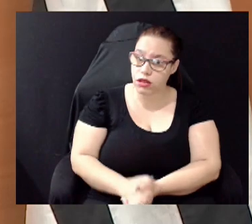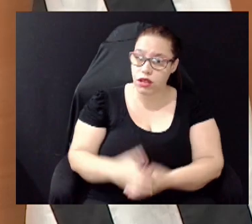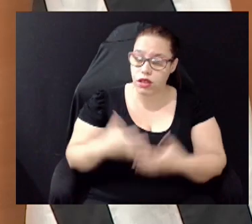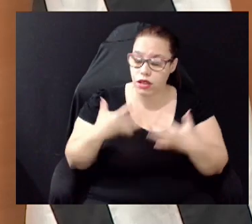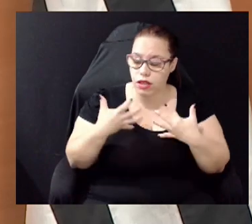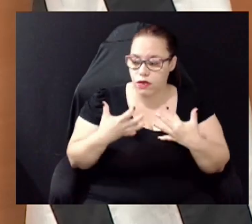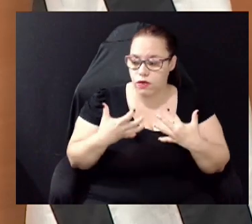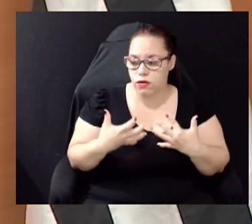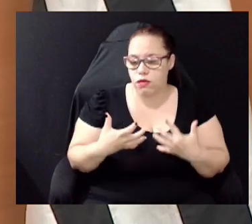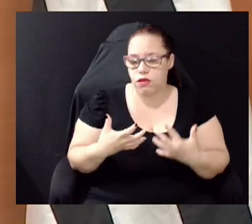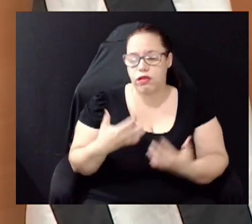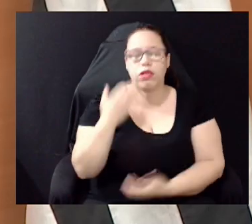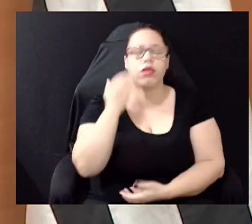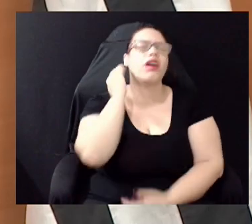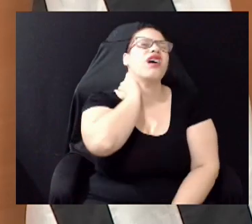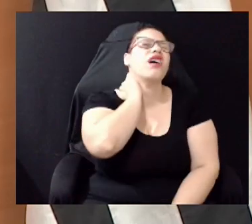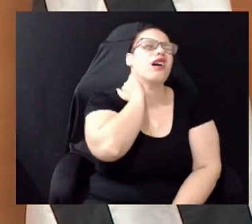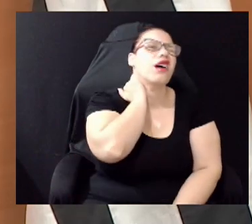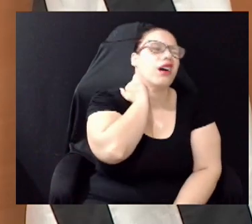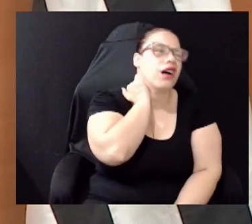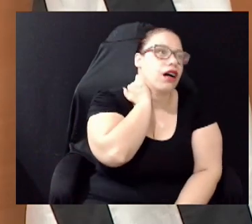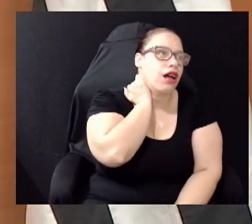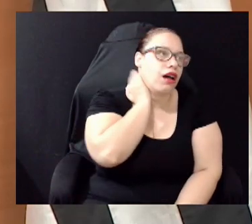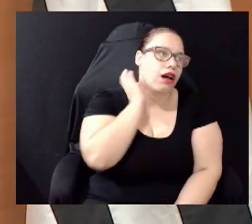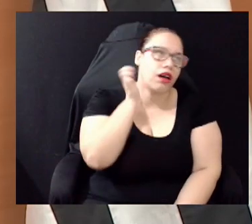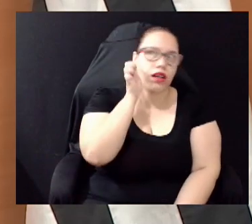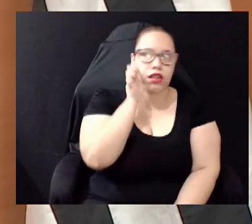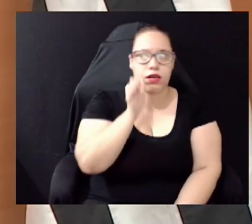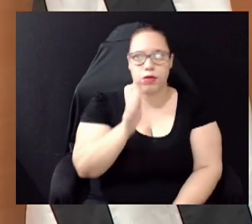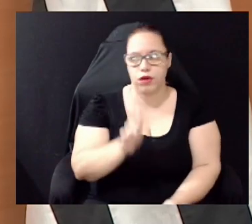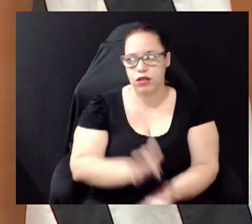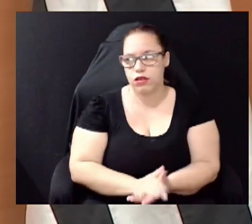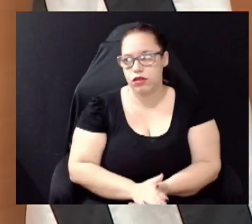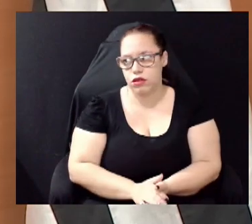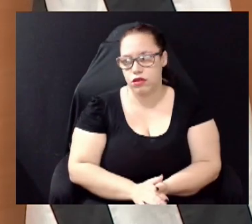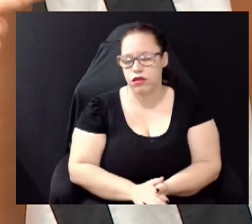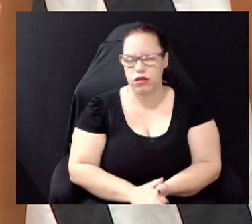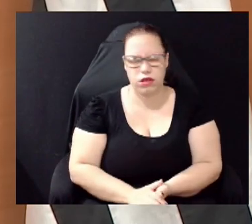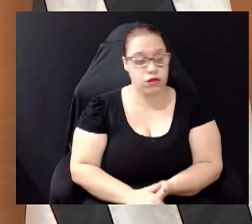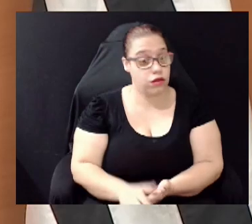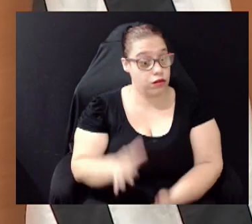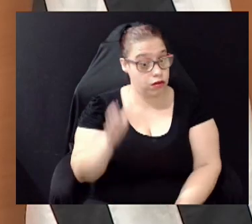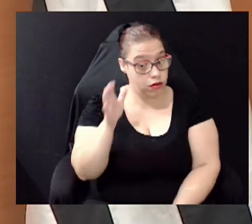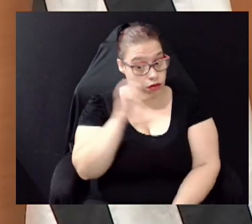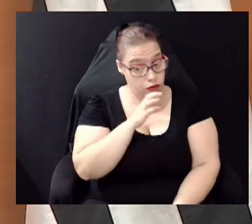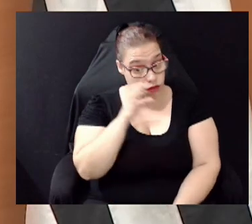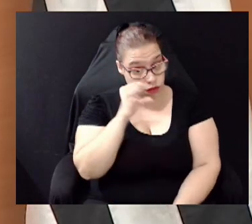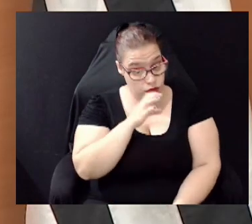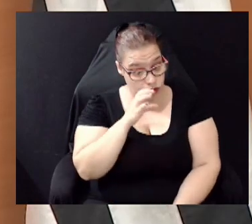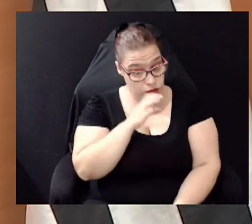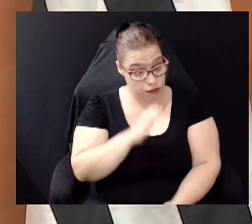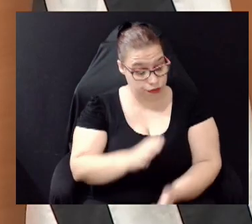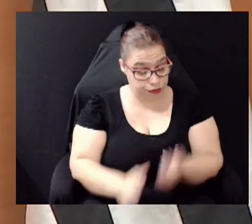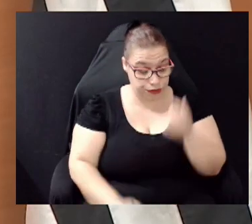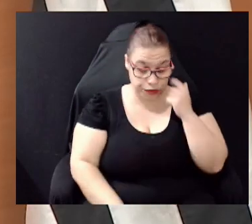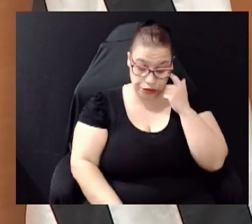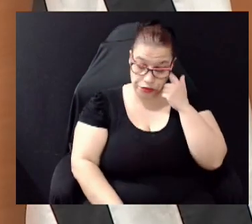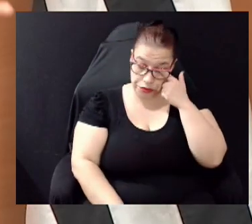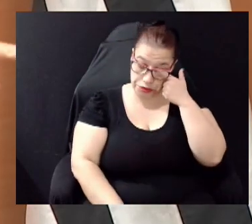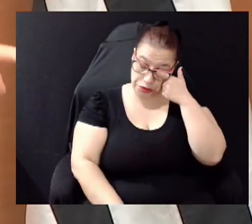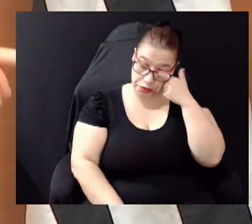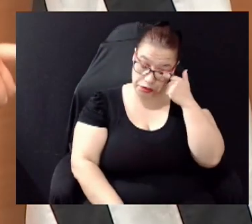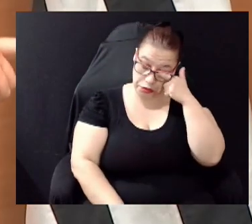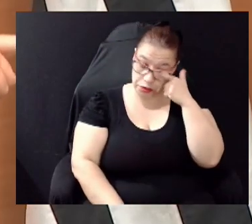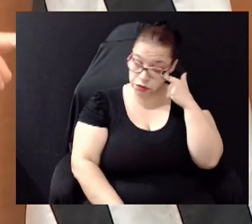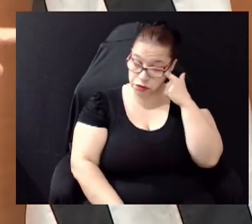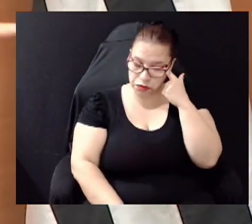das mulheres. E eu acho que isso coloca para a gente uma necessidade de urgência. E eu acho que tem uma outra coisa que traz, né?